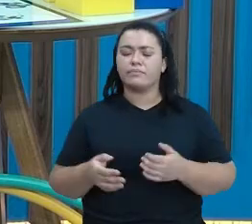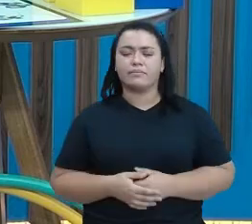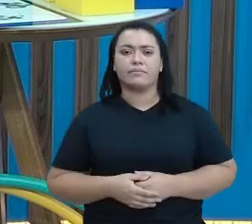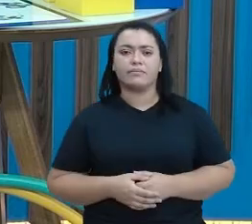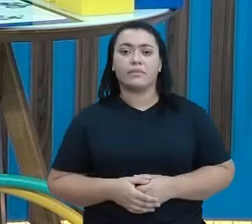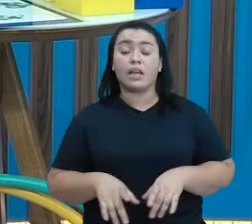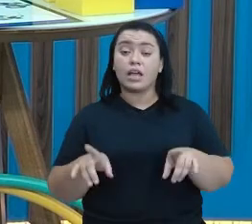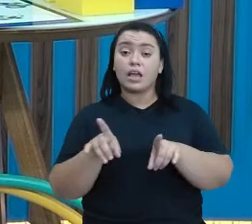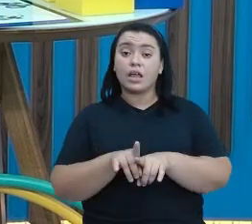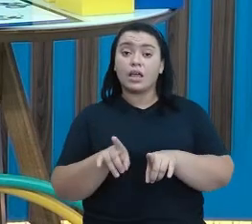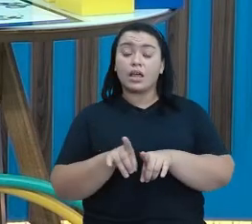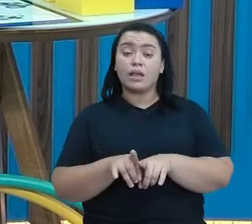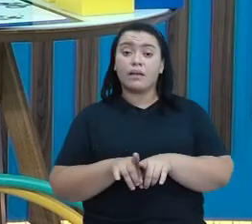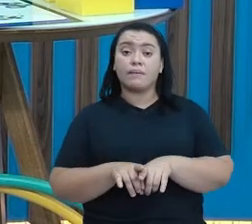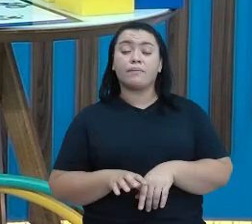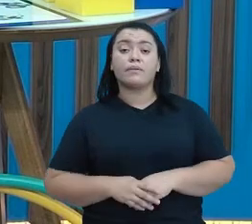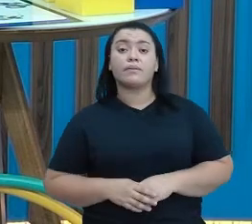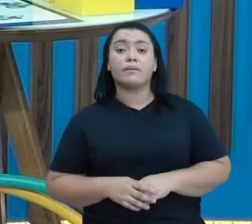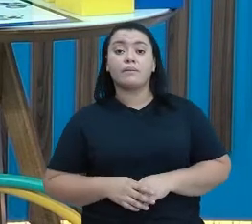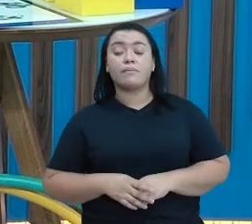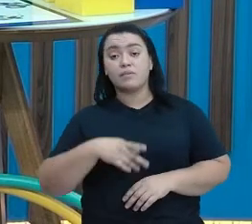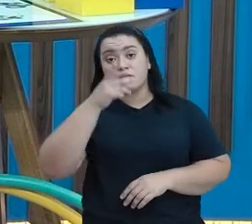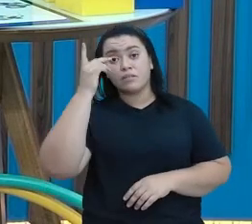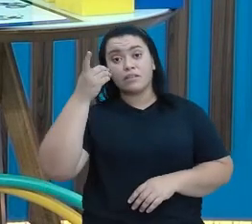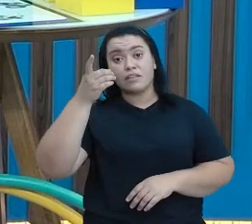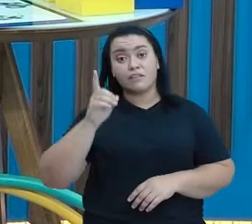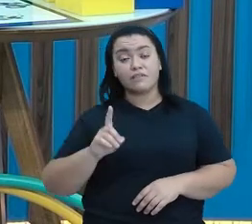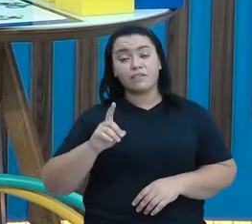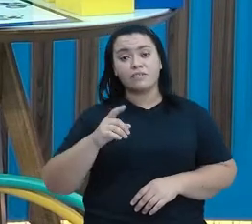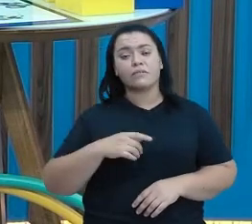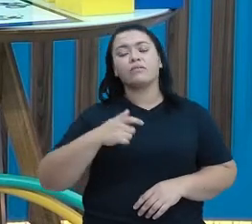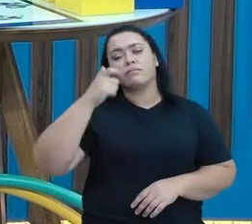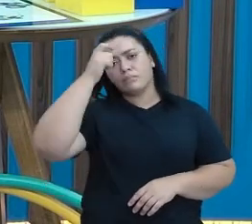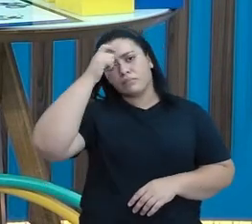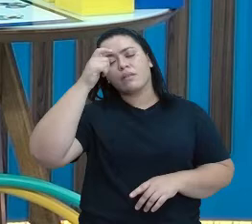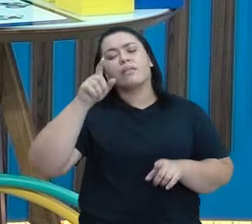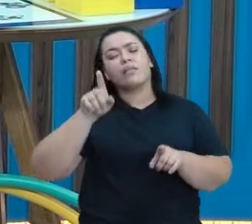o deficiente, a criança com deficiência intelectual.